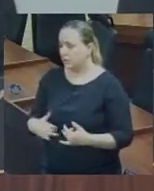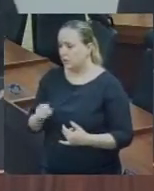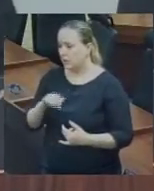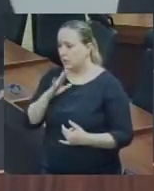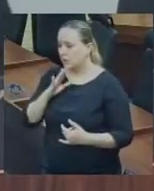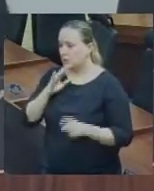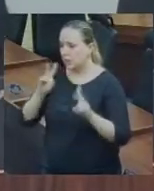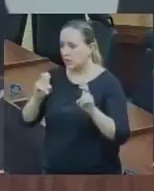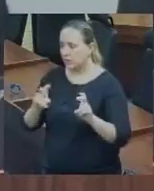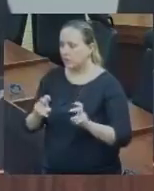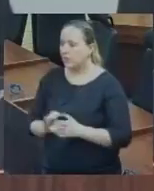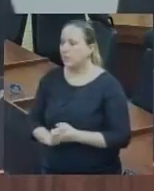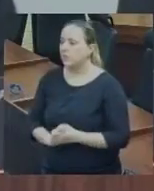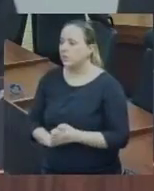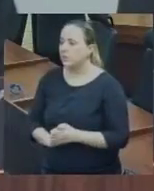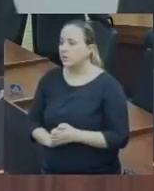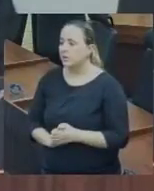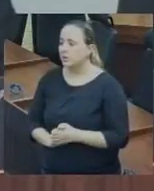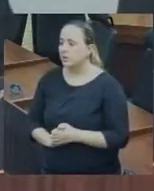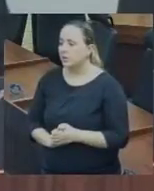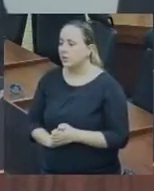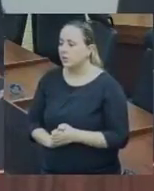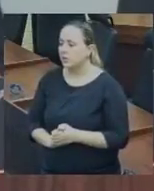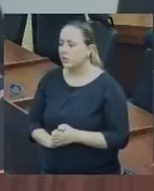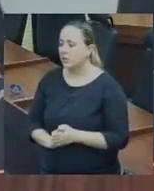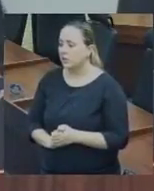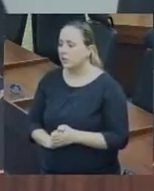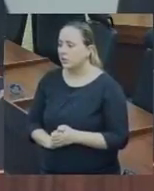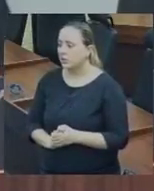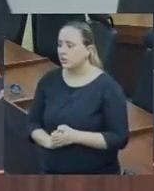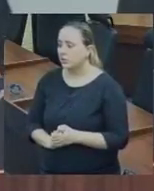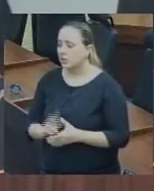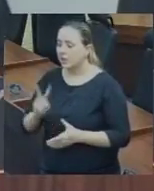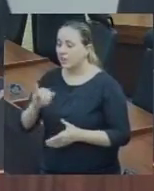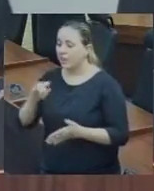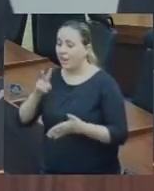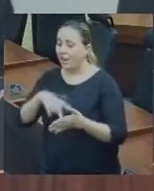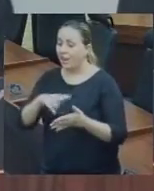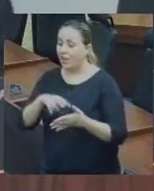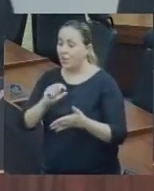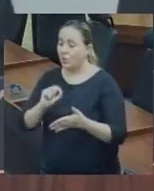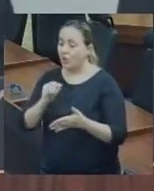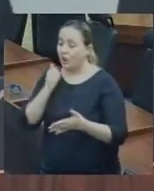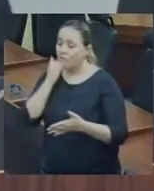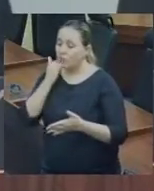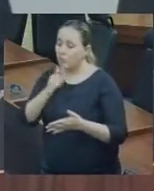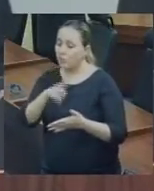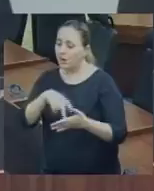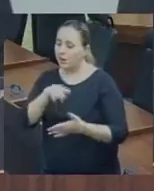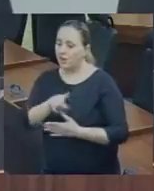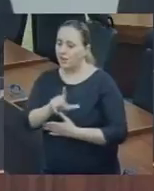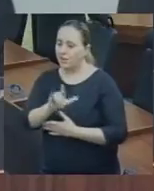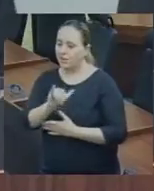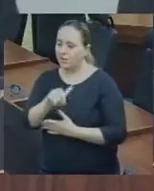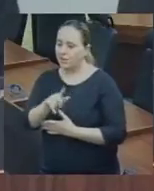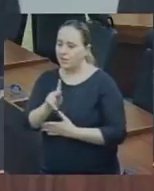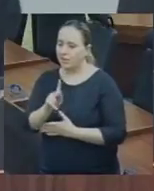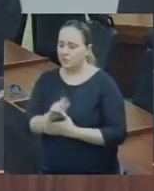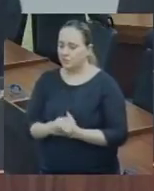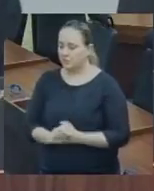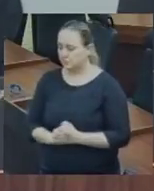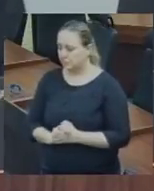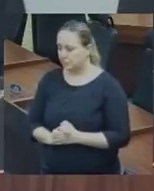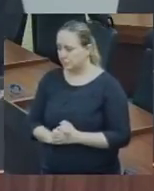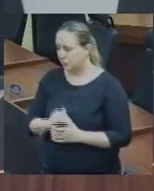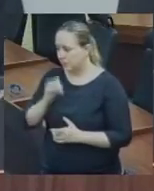leitor ele vai ler o que o programador falou pra ele ler naquele link então por exemplo uma pessoa que conhece bem